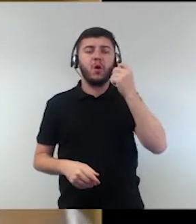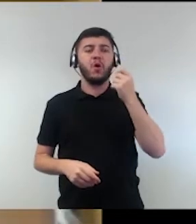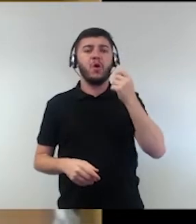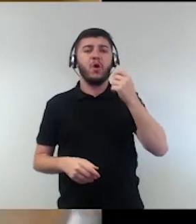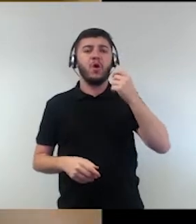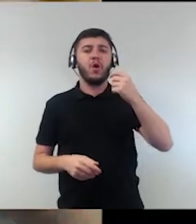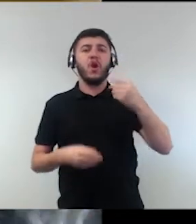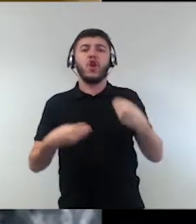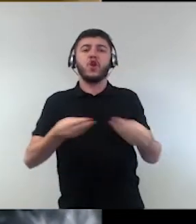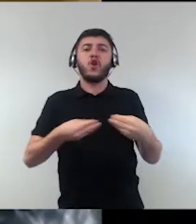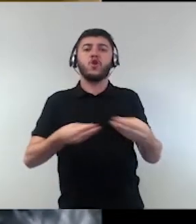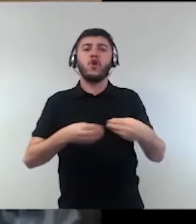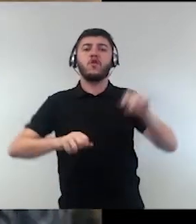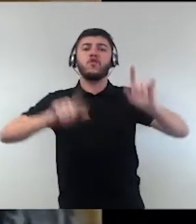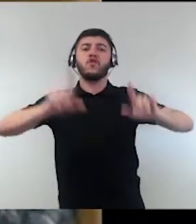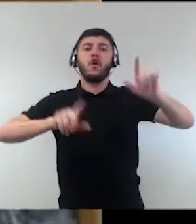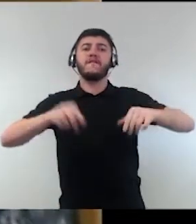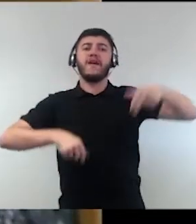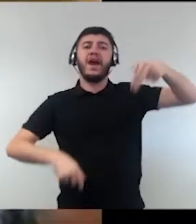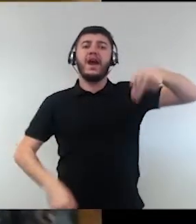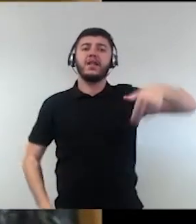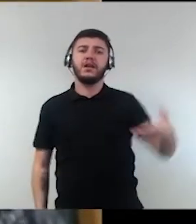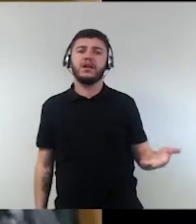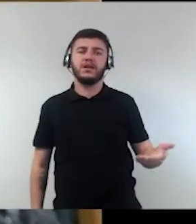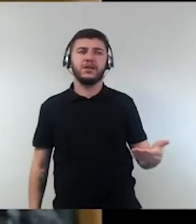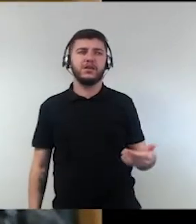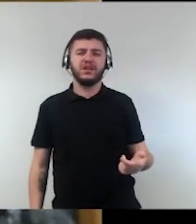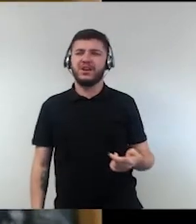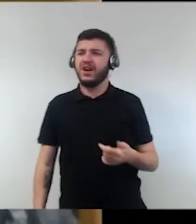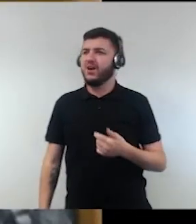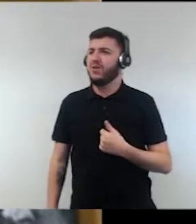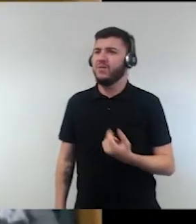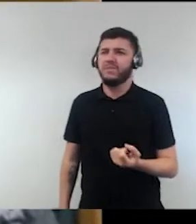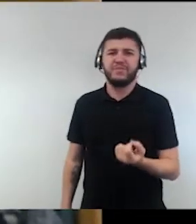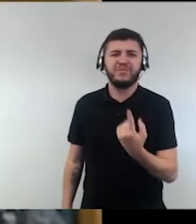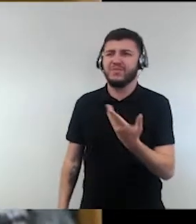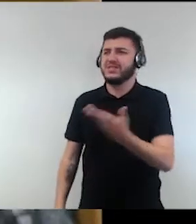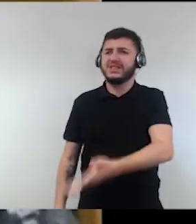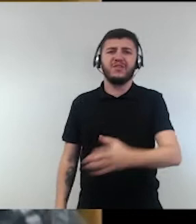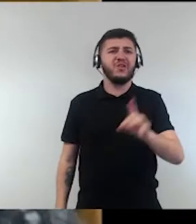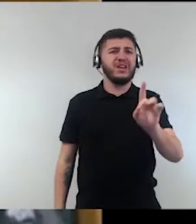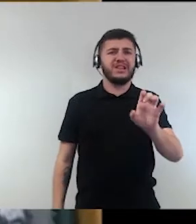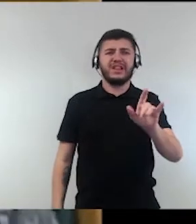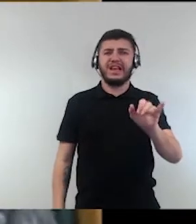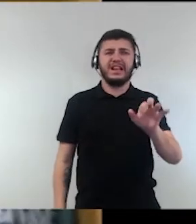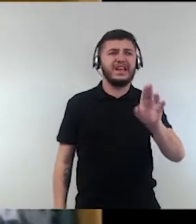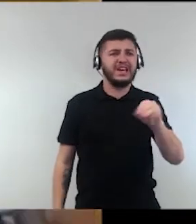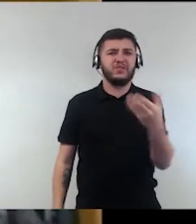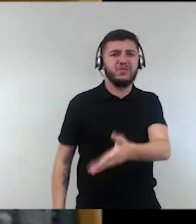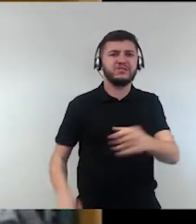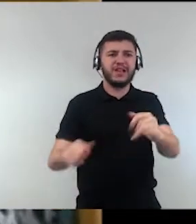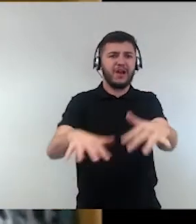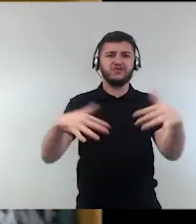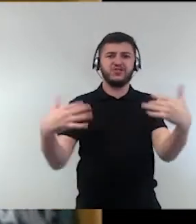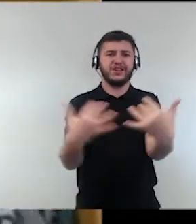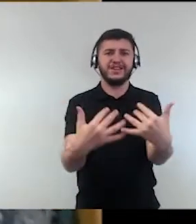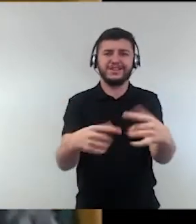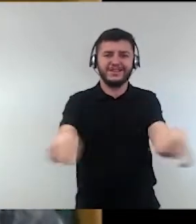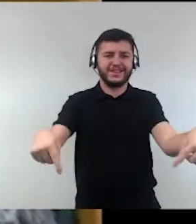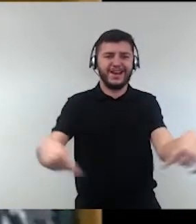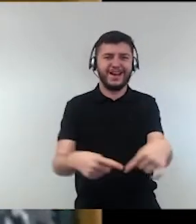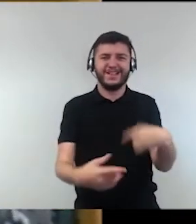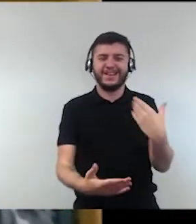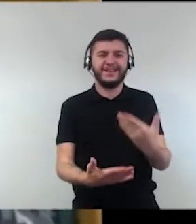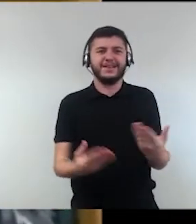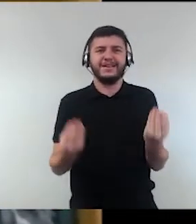para mim, parecia um delírio. Eu falava assim, não é possível que isso está acontecendo aqui na minha sala de audiências. E